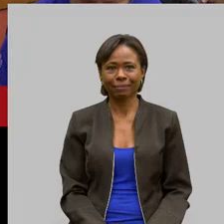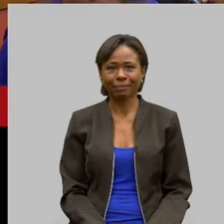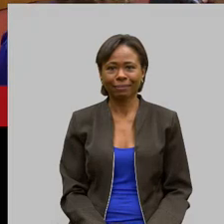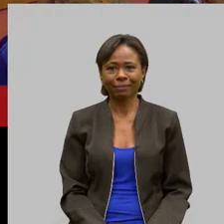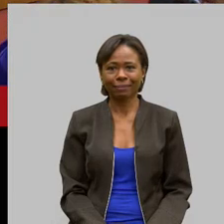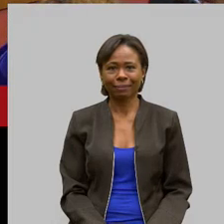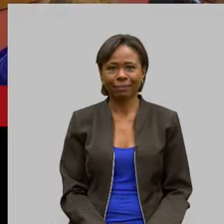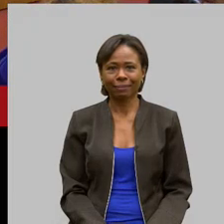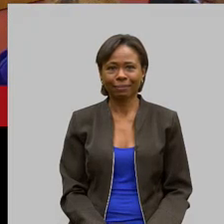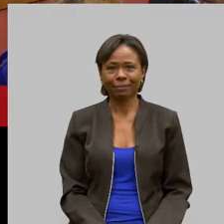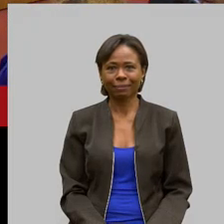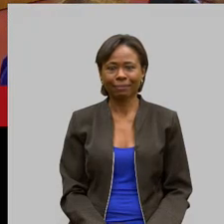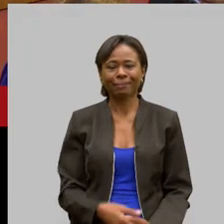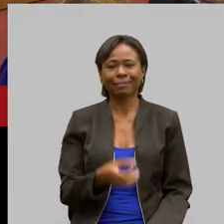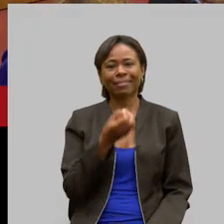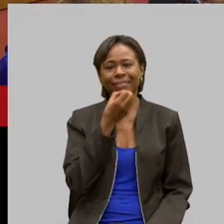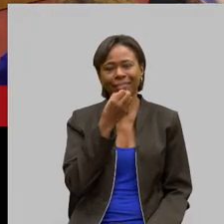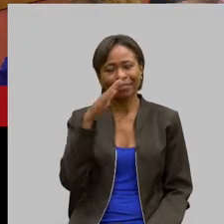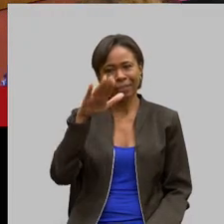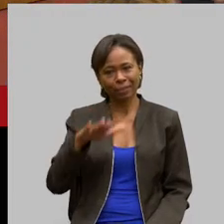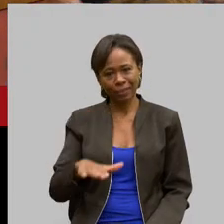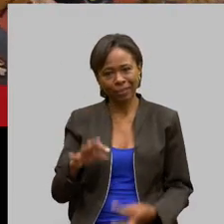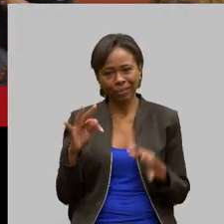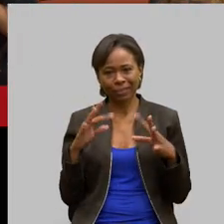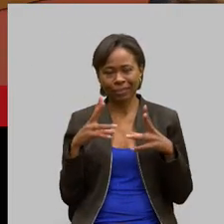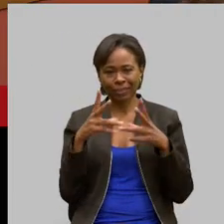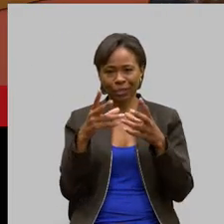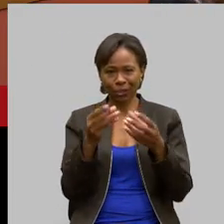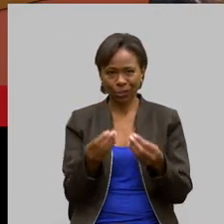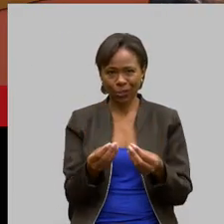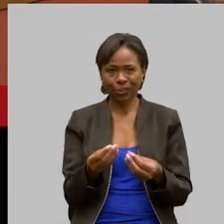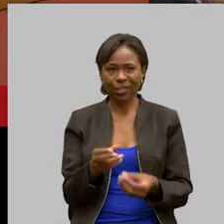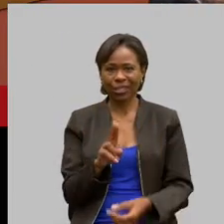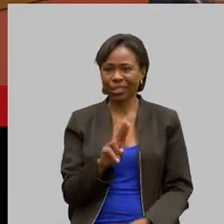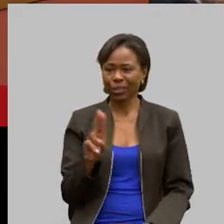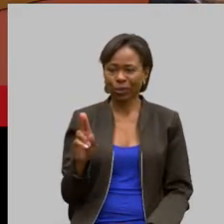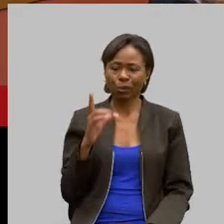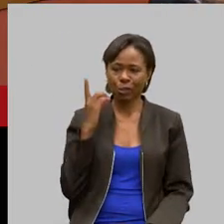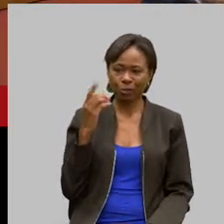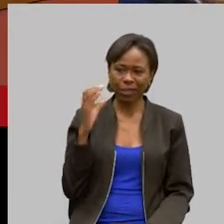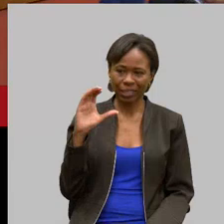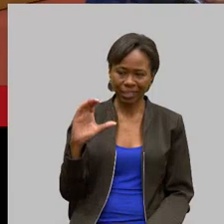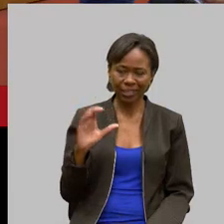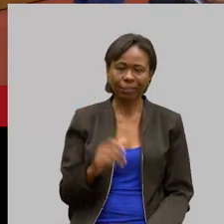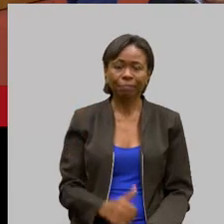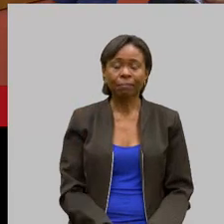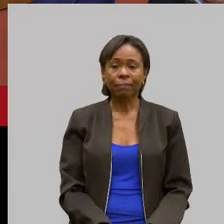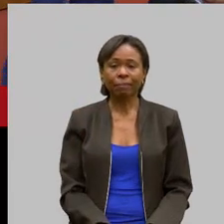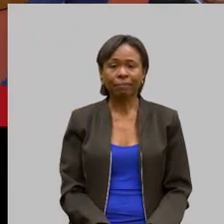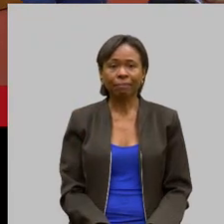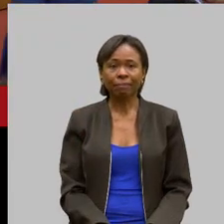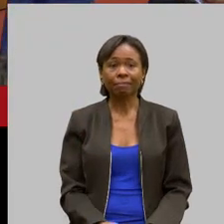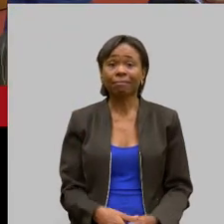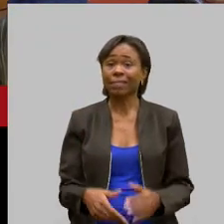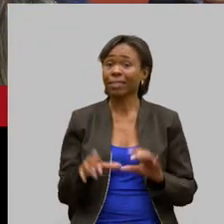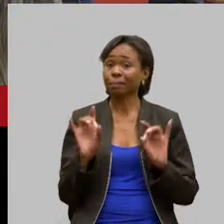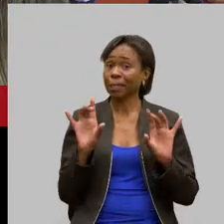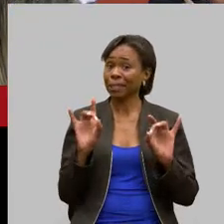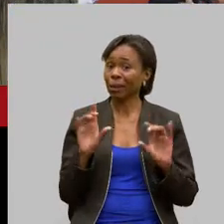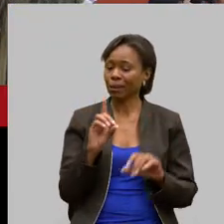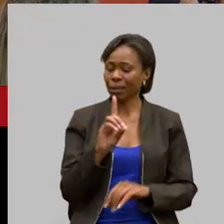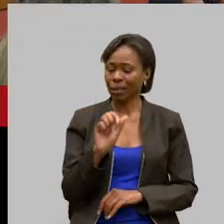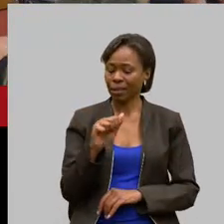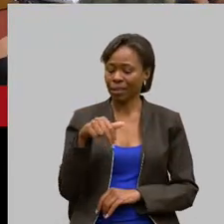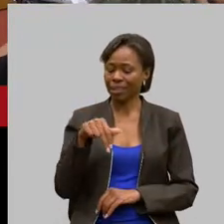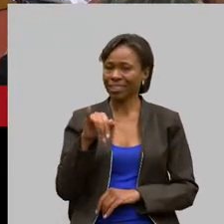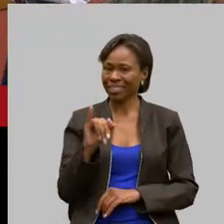Marciana Boa tarde Boa tarde a todos no nome do Cristiano cumprimento a todos cumprimento especial A Dani não